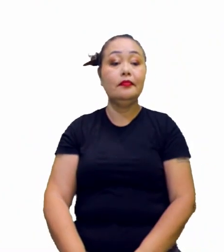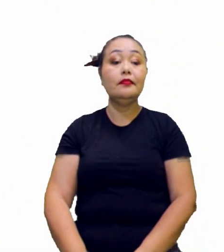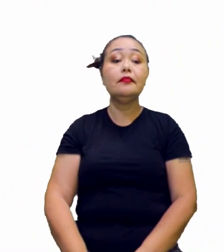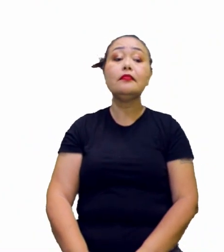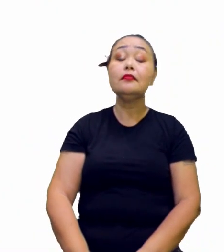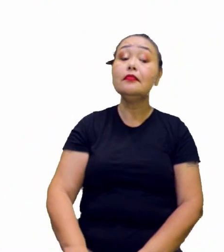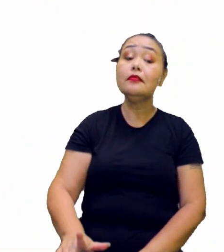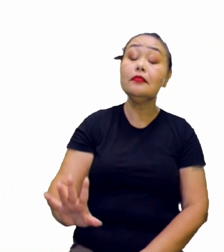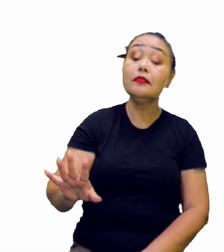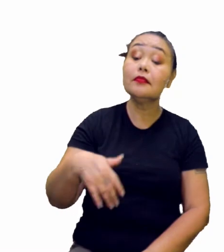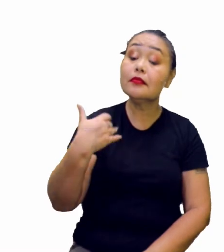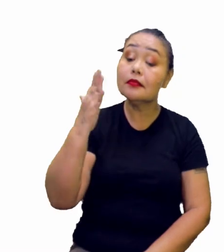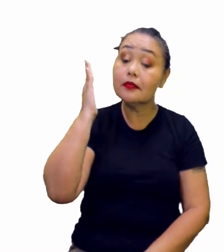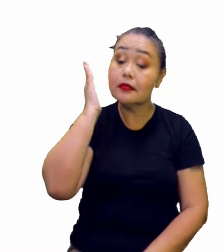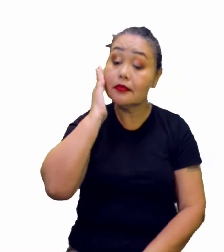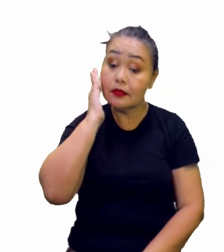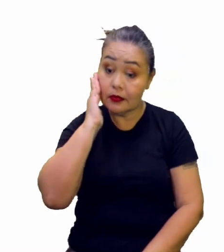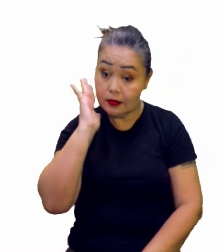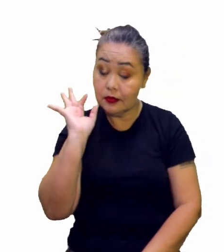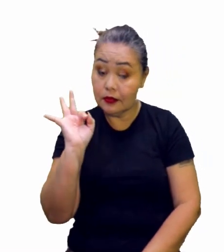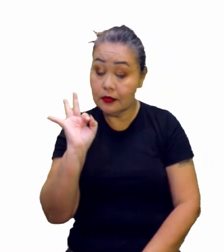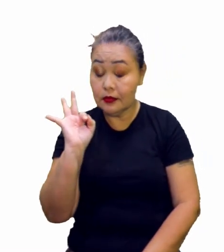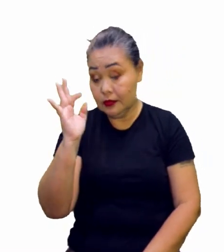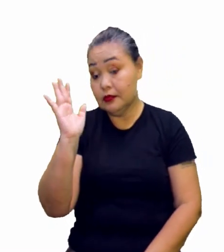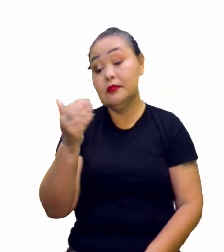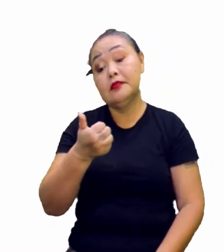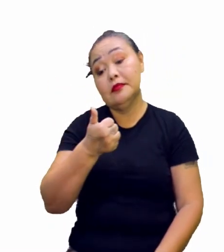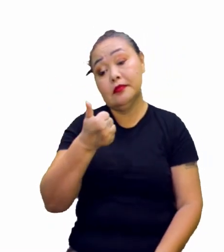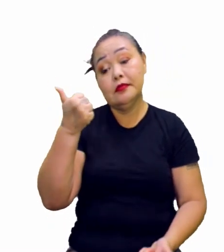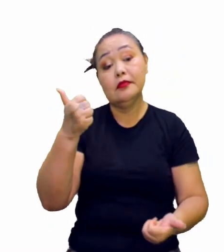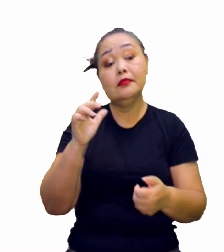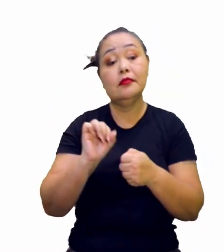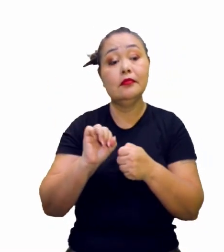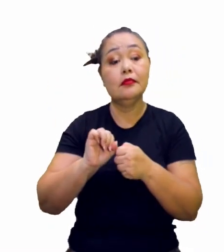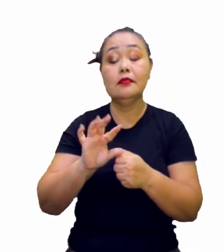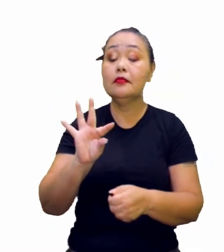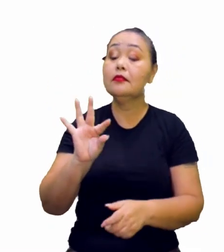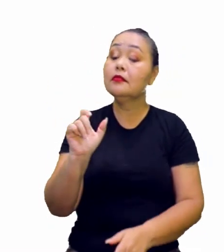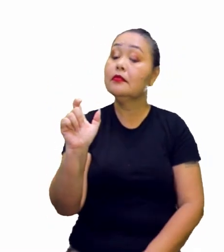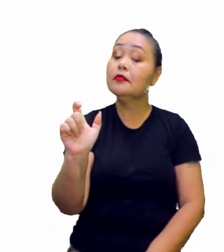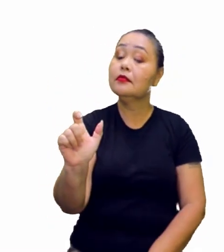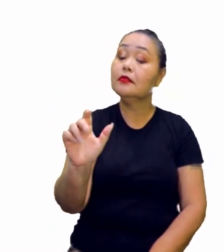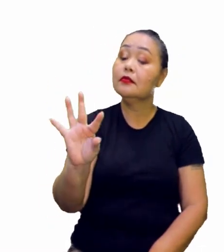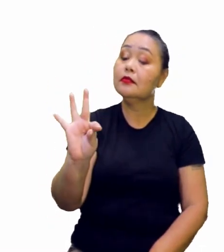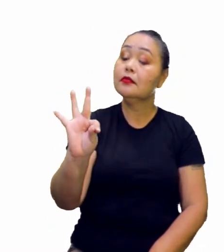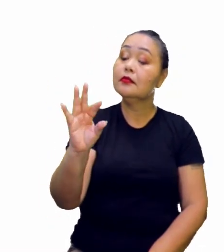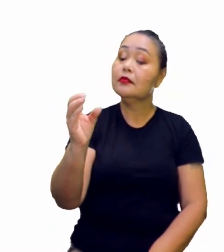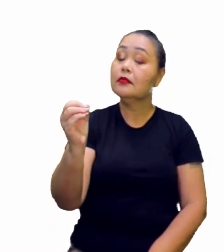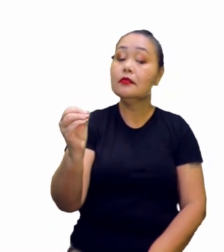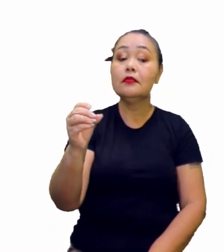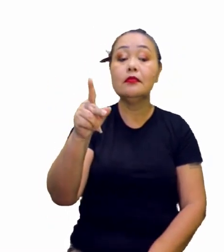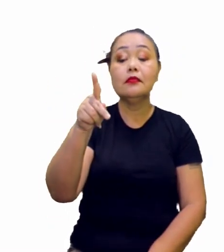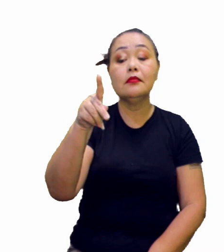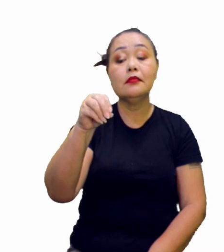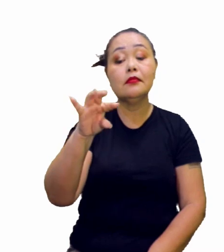Então, para que a gente possa entender e compreender melhor, nós temos aí os termos hotspots